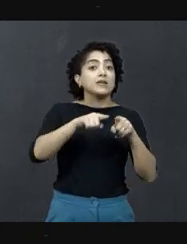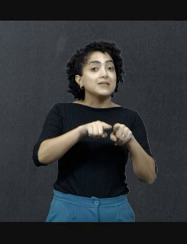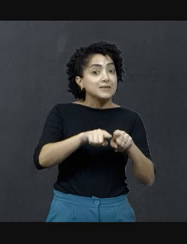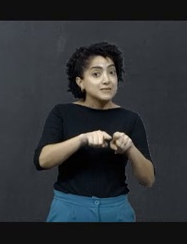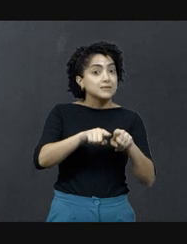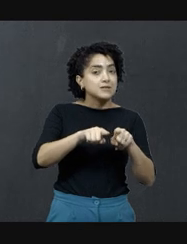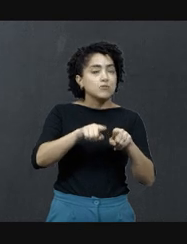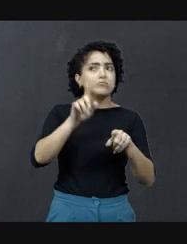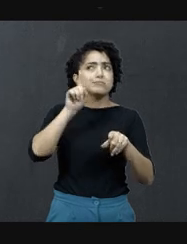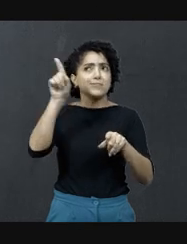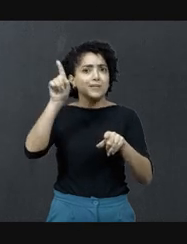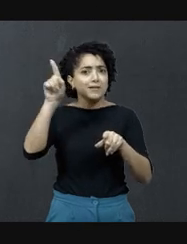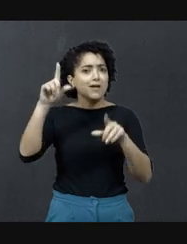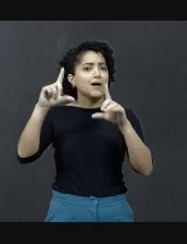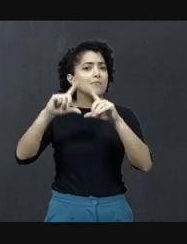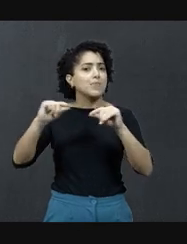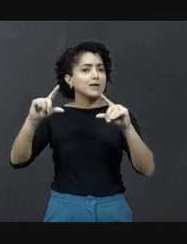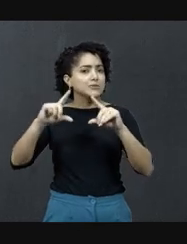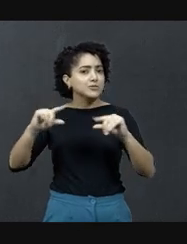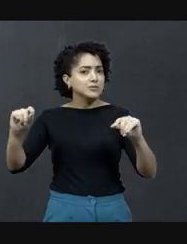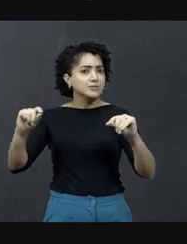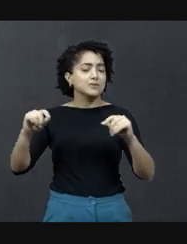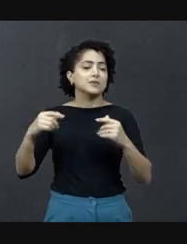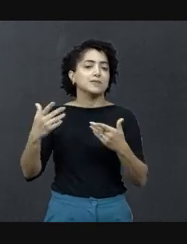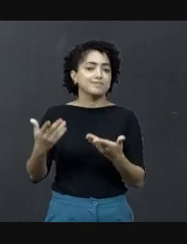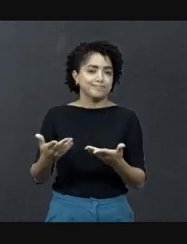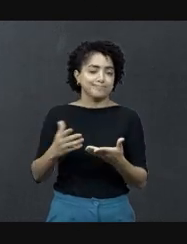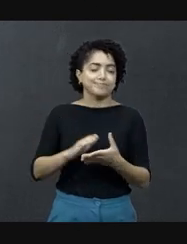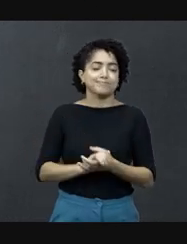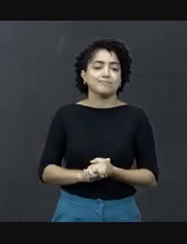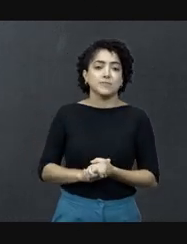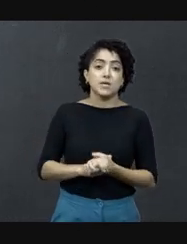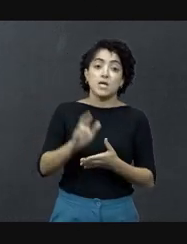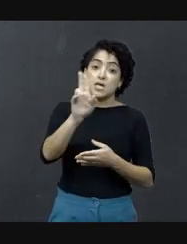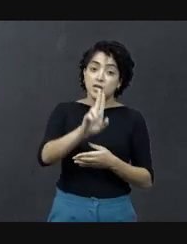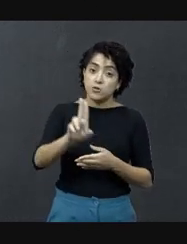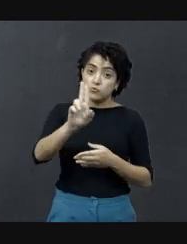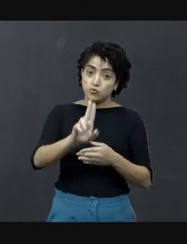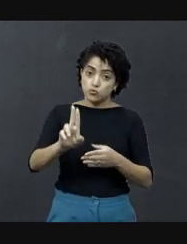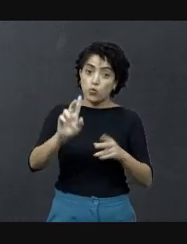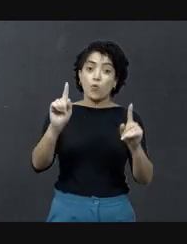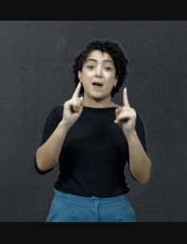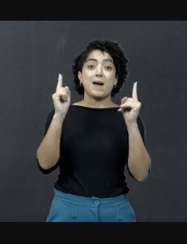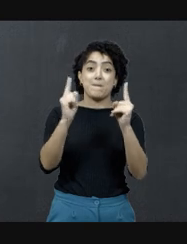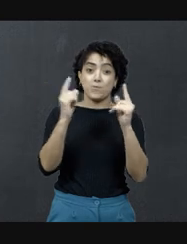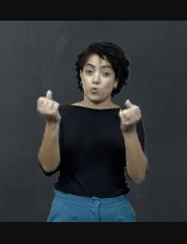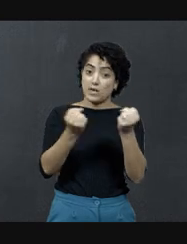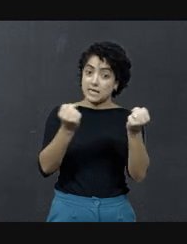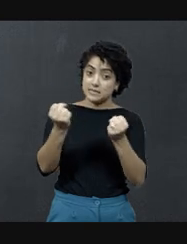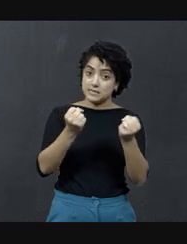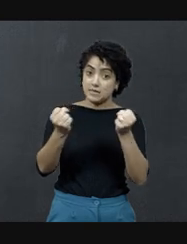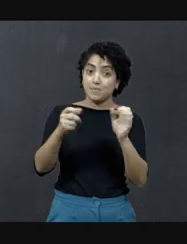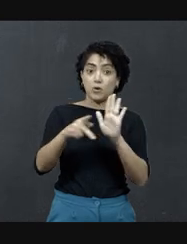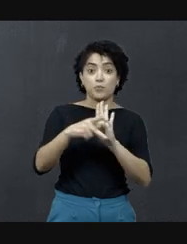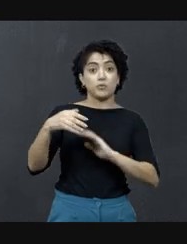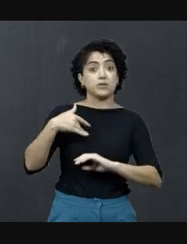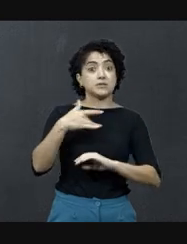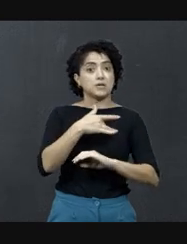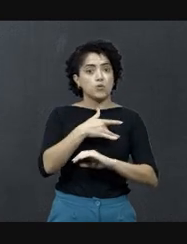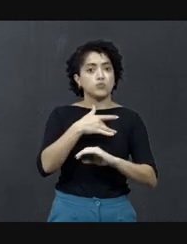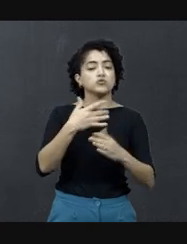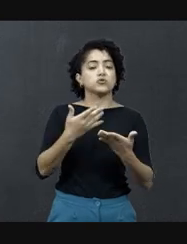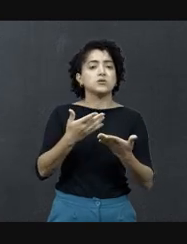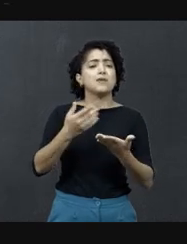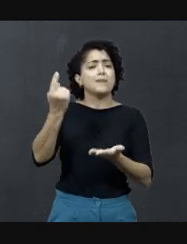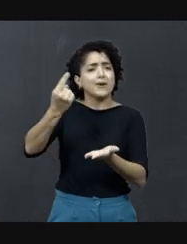Ele estava assinando filiação partidária em Brasília. Ele usou uma ambulância para